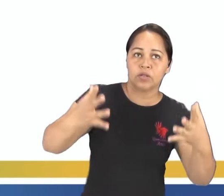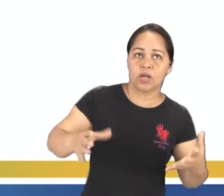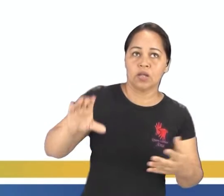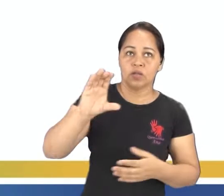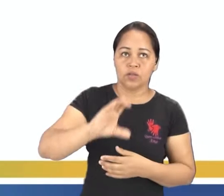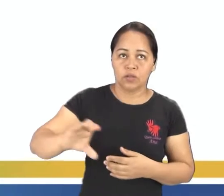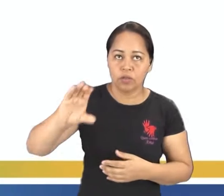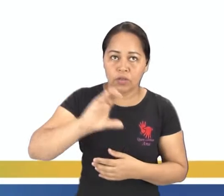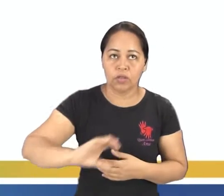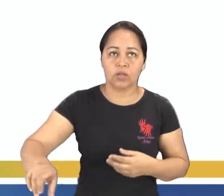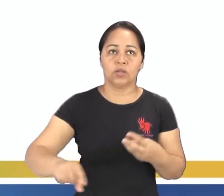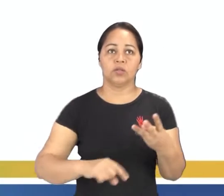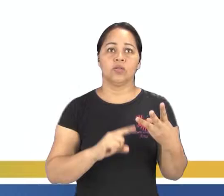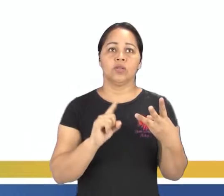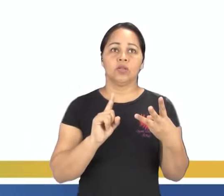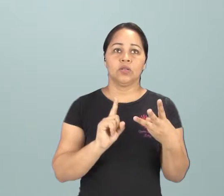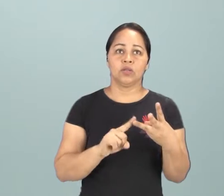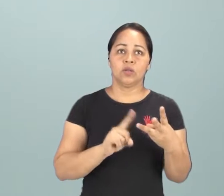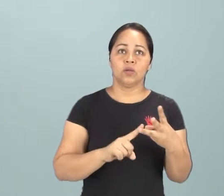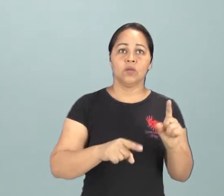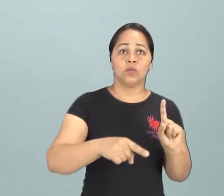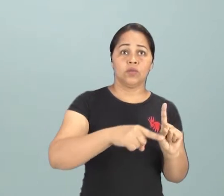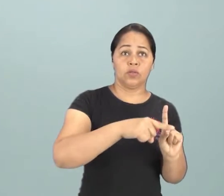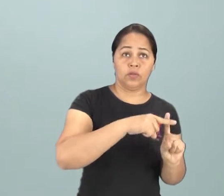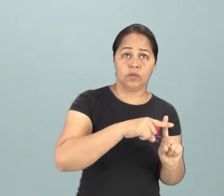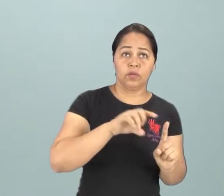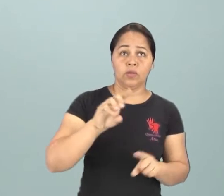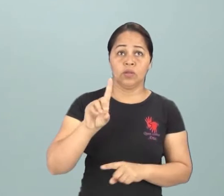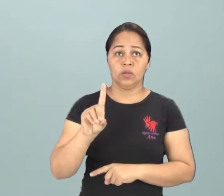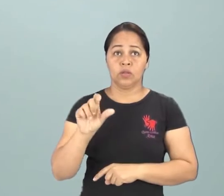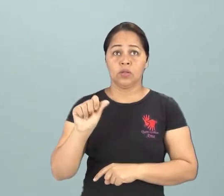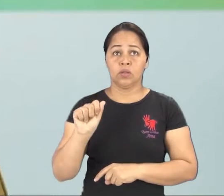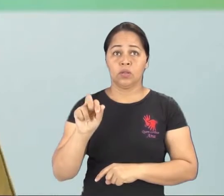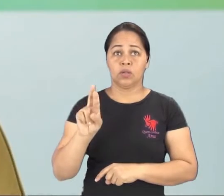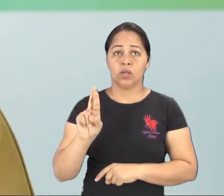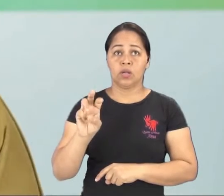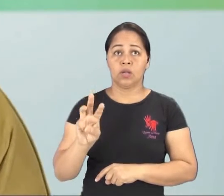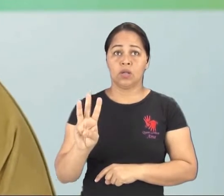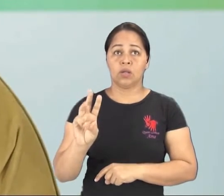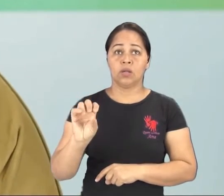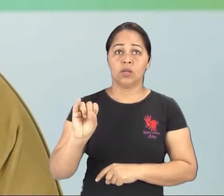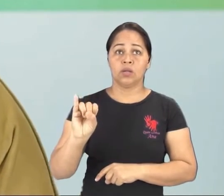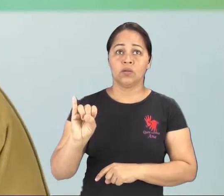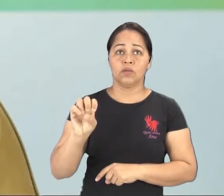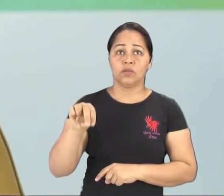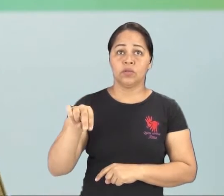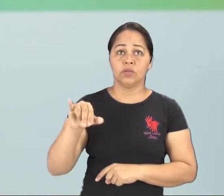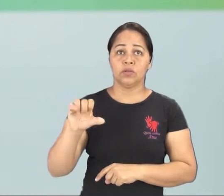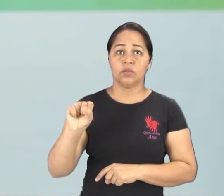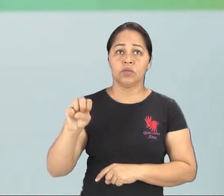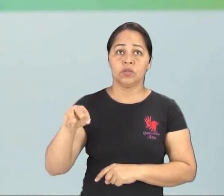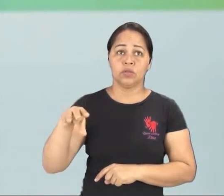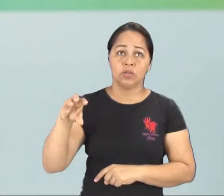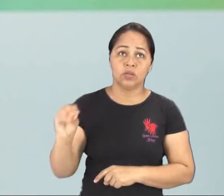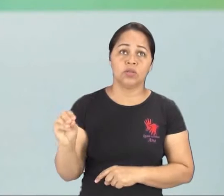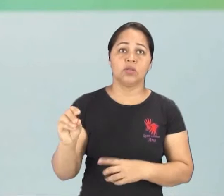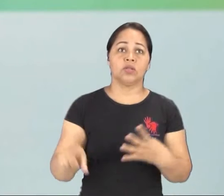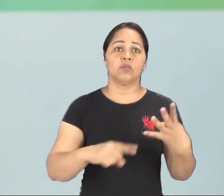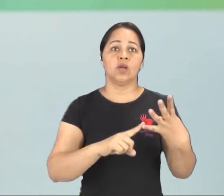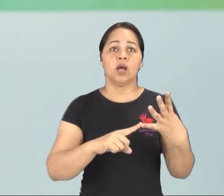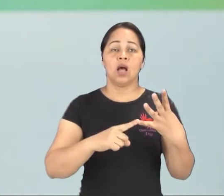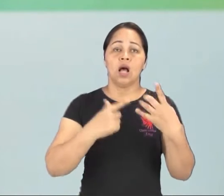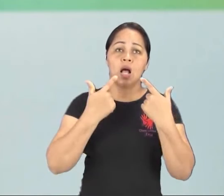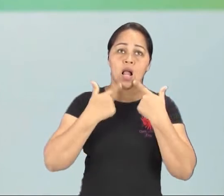perto do que se pregava para aquele público leitor naquele momento. As descrições continuavam